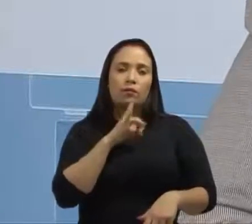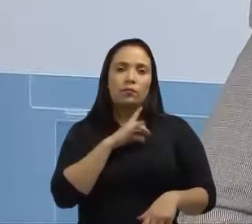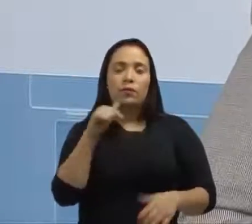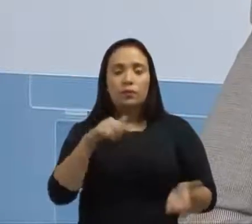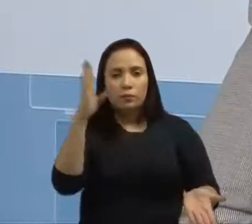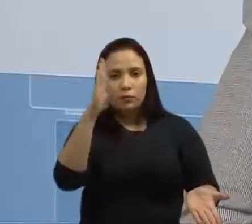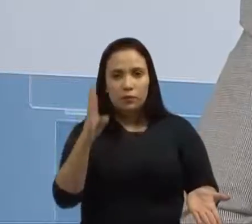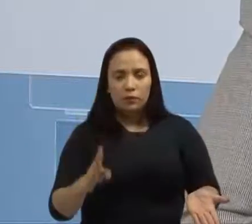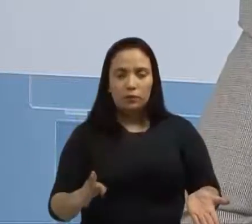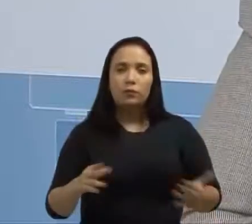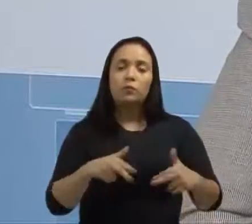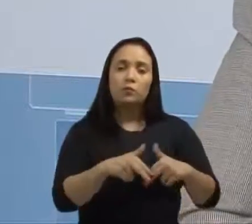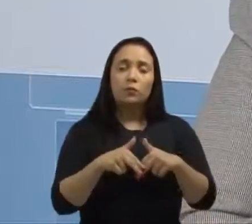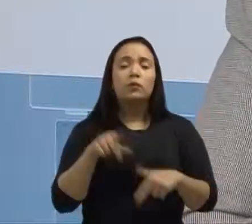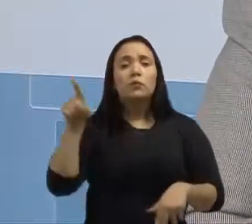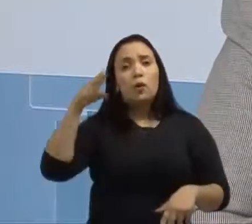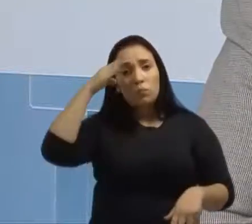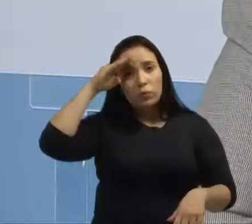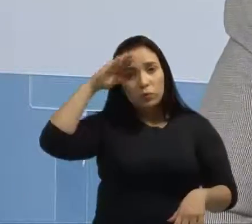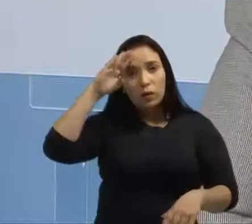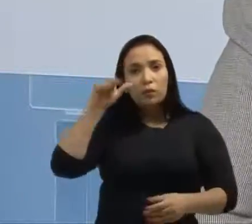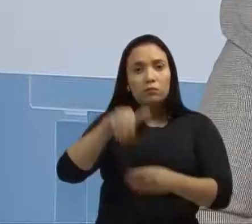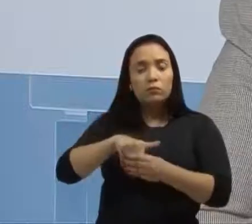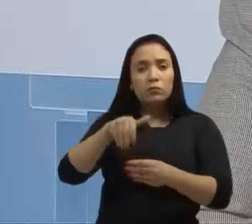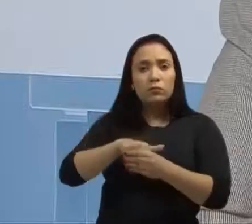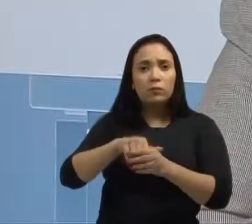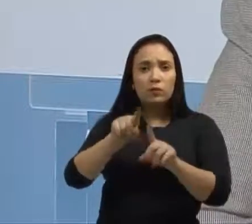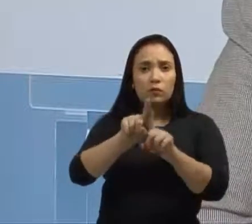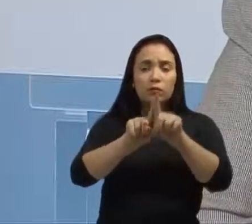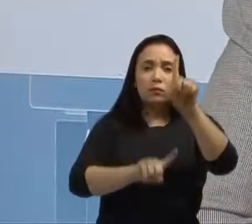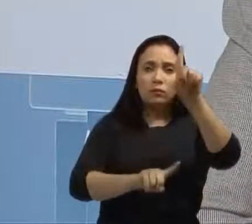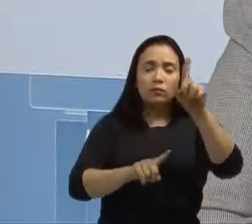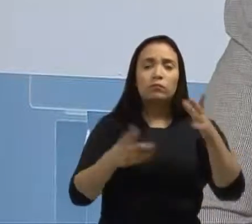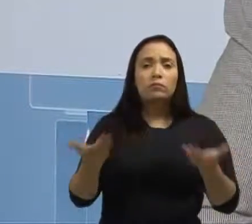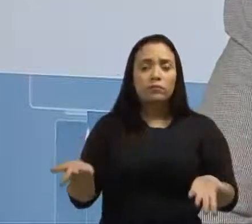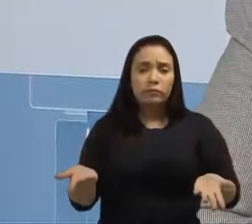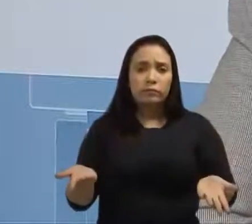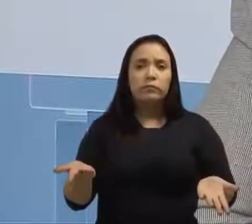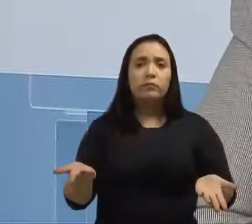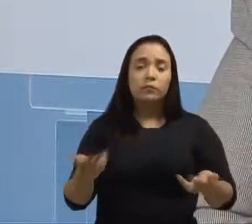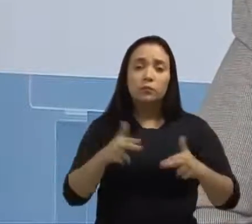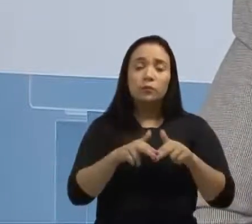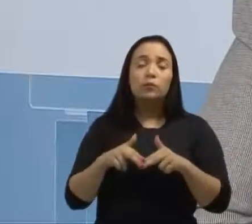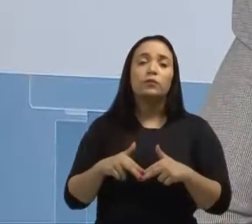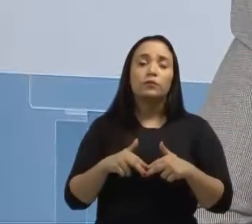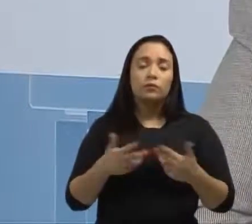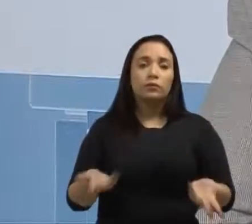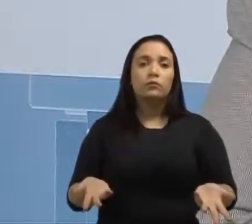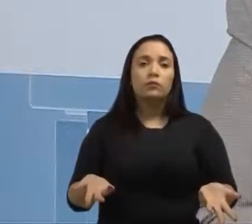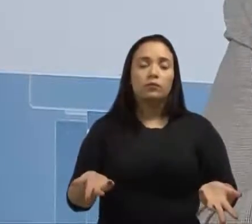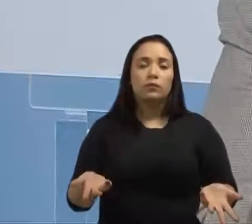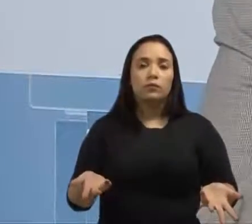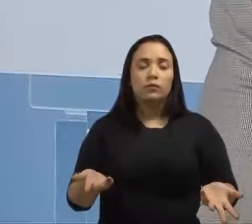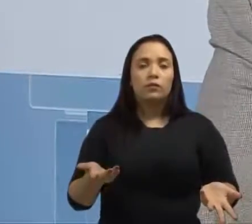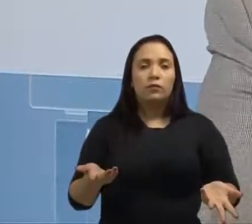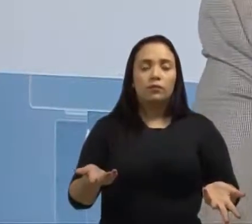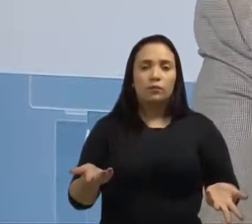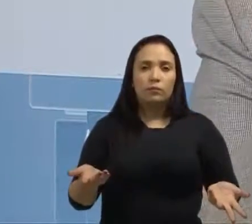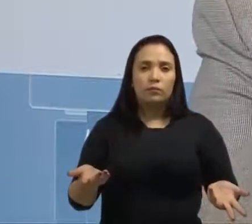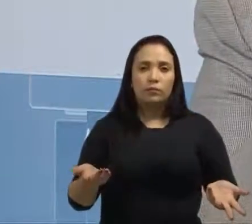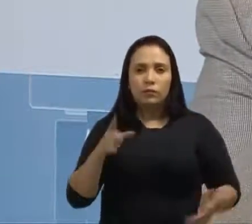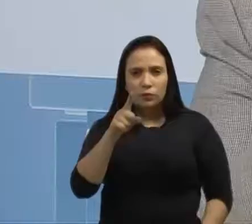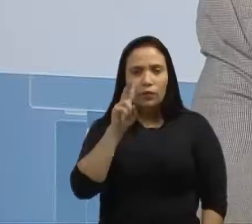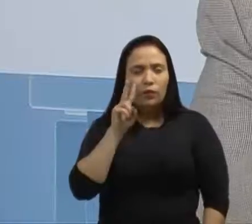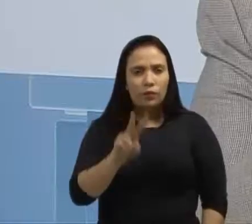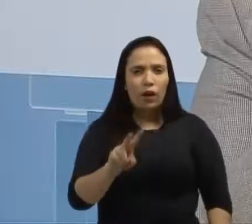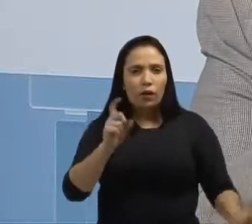no Brasil. É por isso que o Bolsonaro está em segundo lugar e nem tira. Carlos, é interessante. Nem tira. Então, quando você vê a